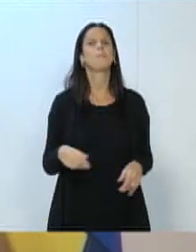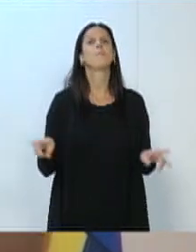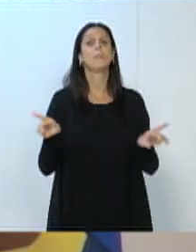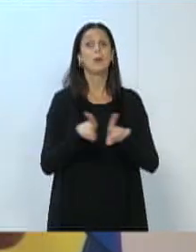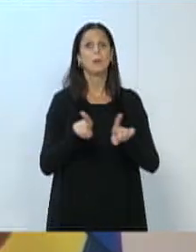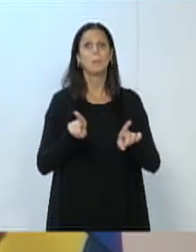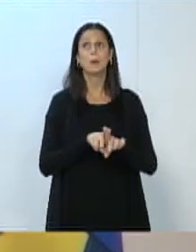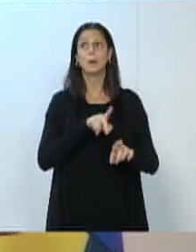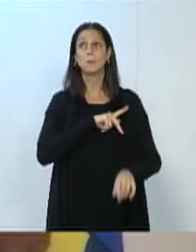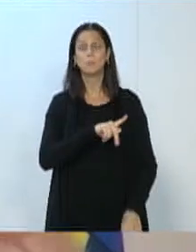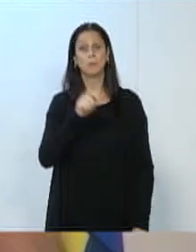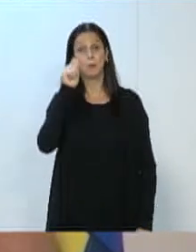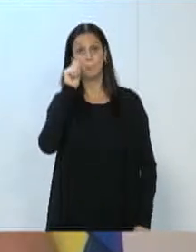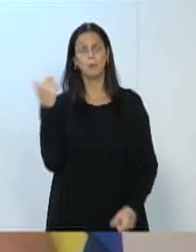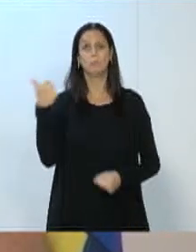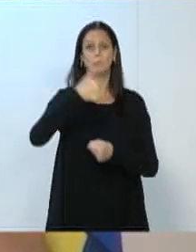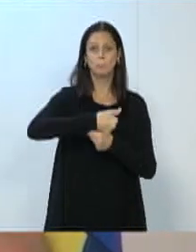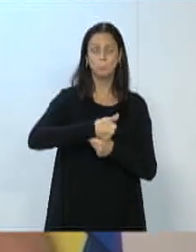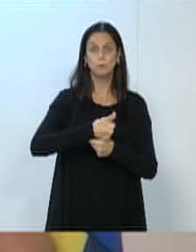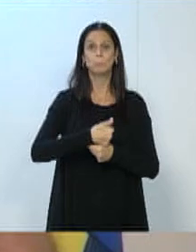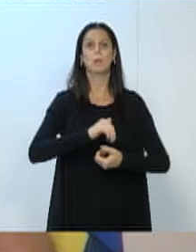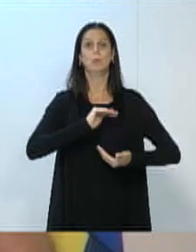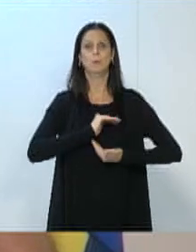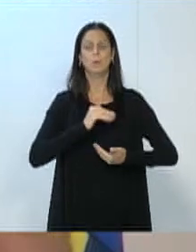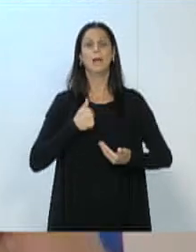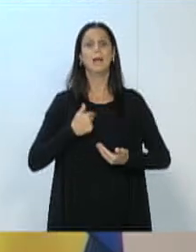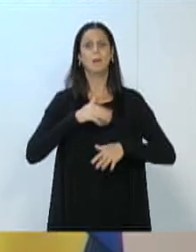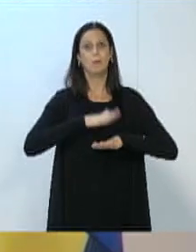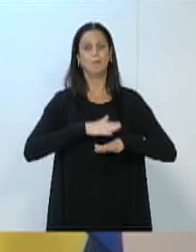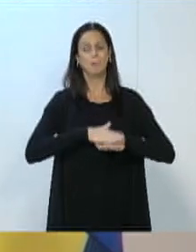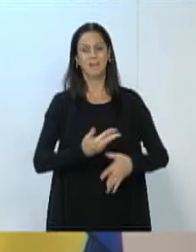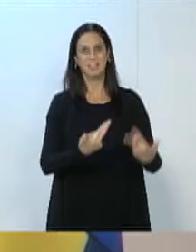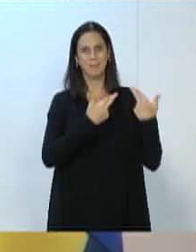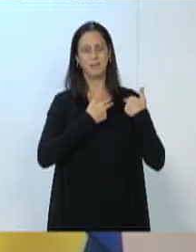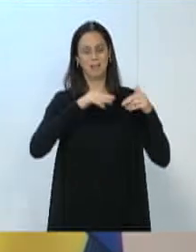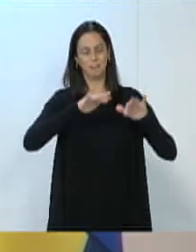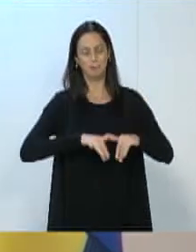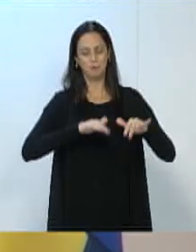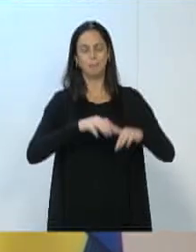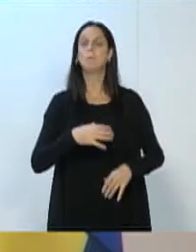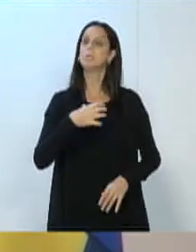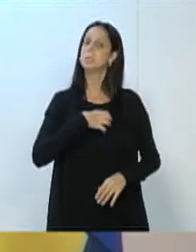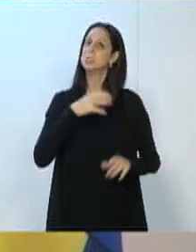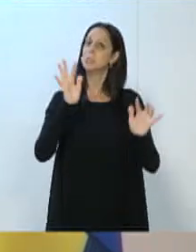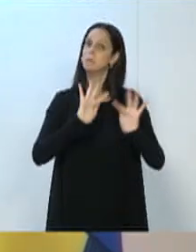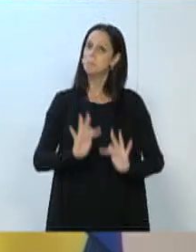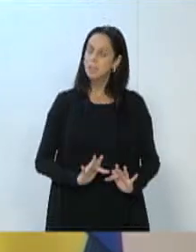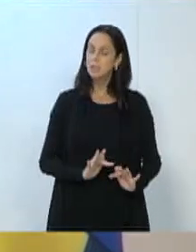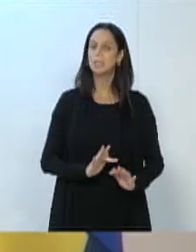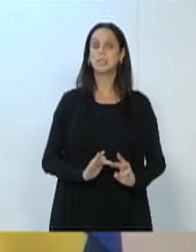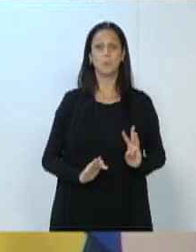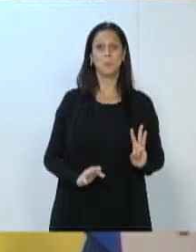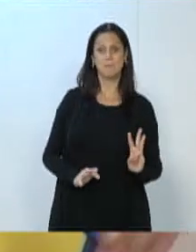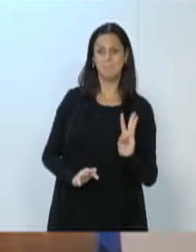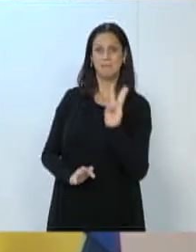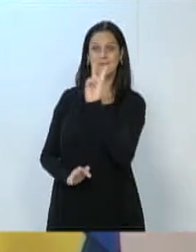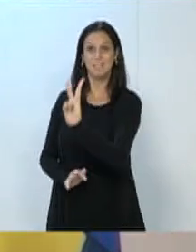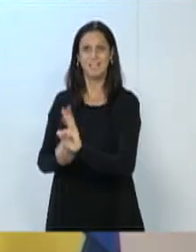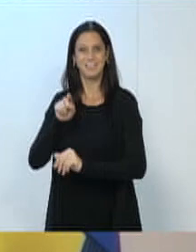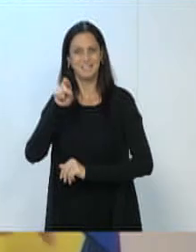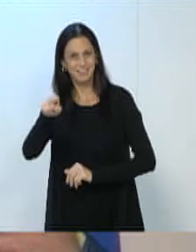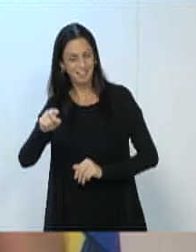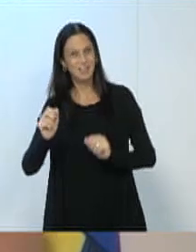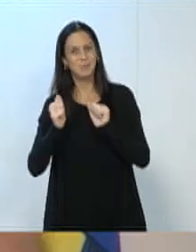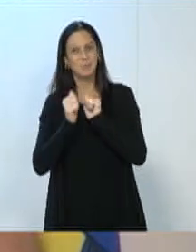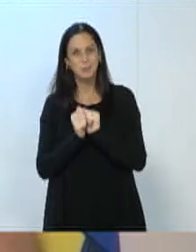sentimento eu sou relator desta comissão fico muito feliz é acompanhado por você Vereador alemão pelo vereador Alexandre